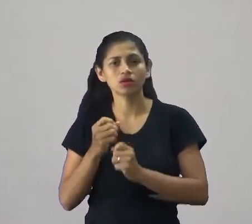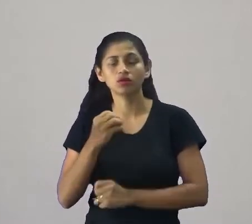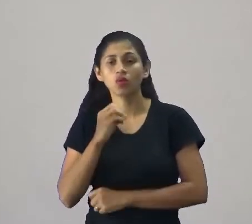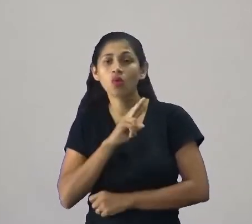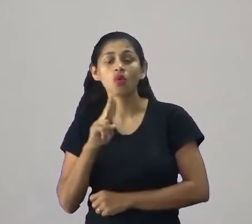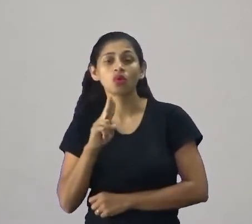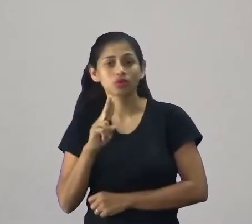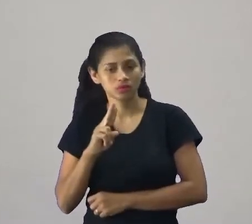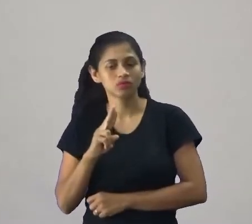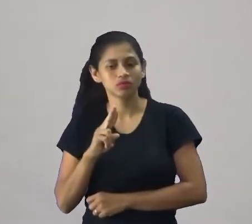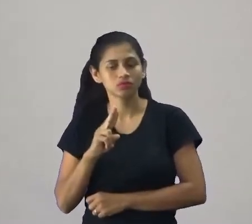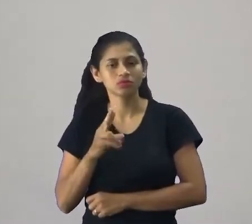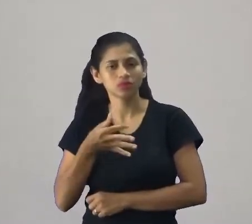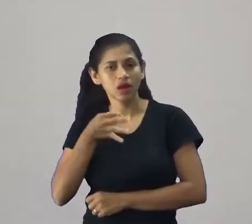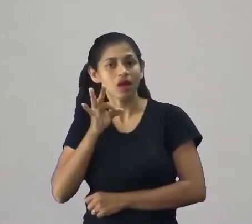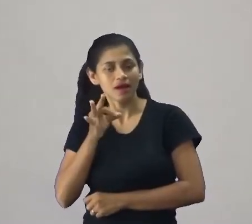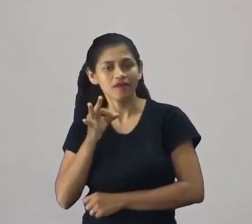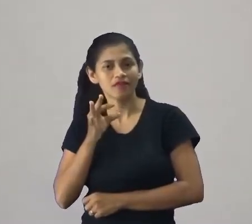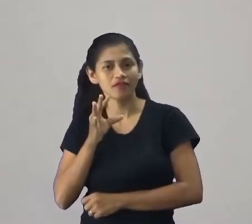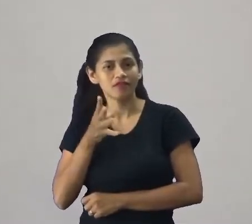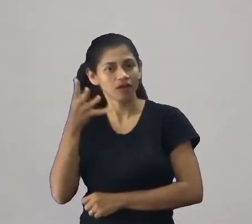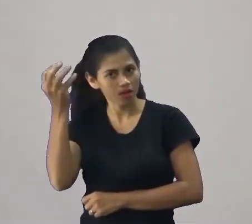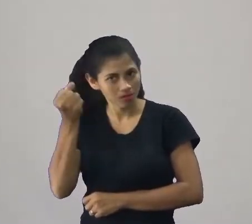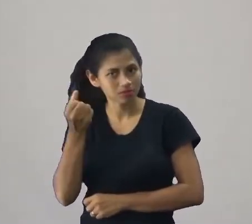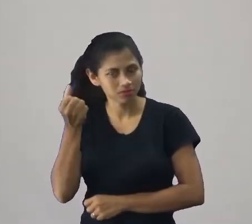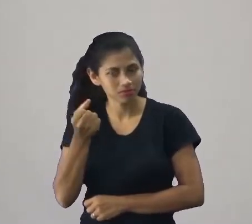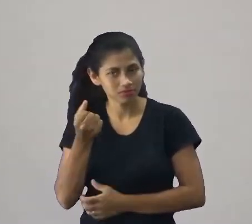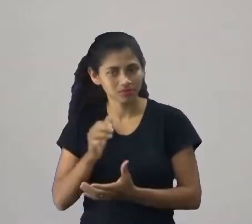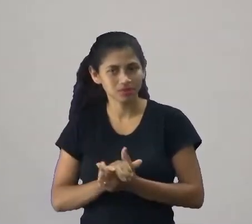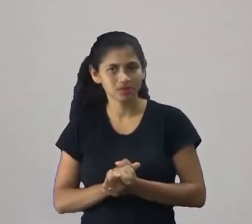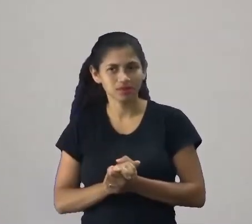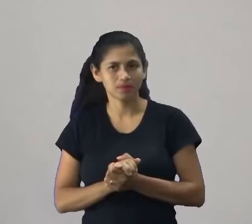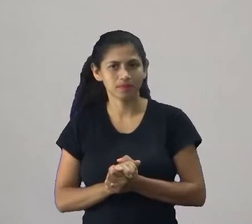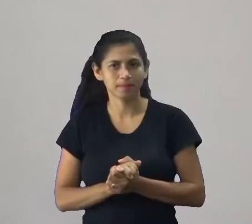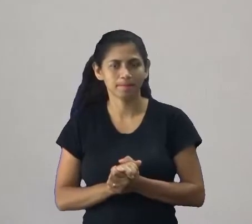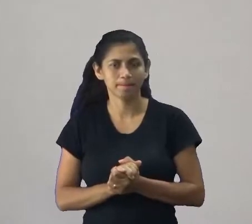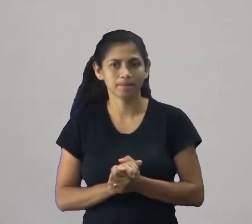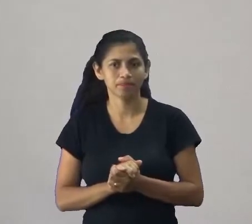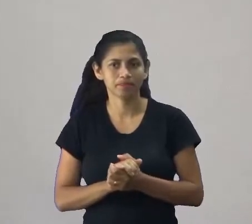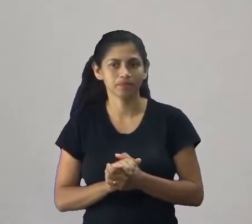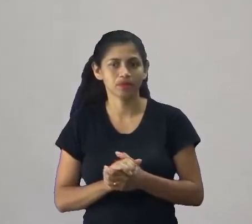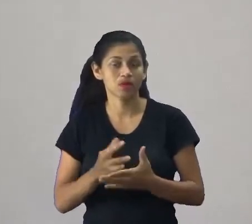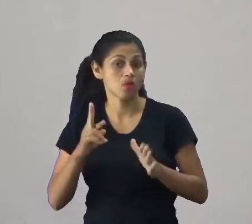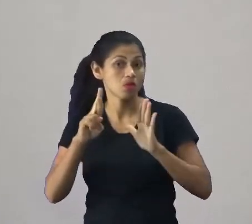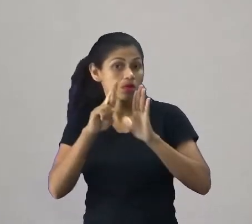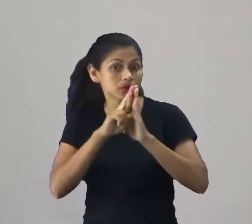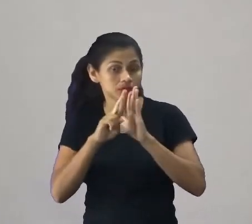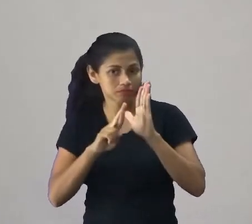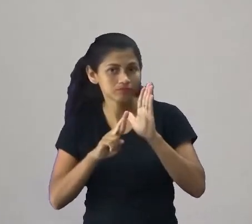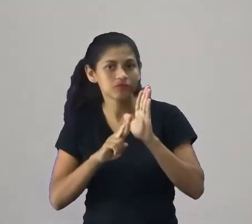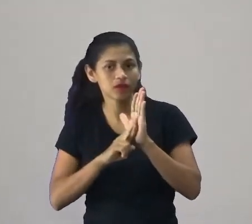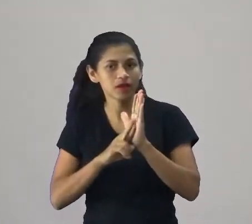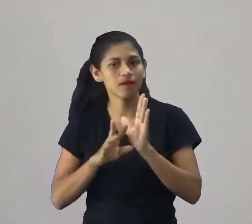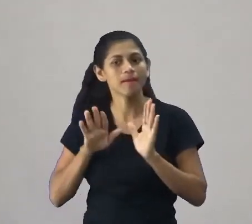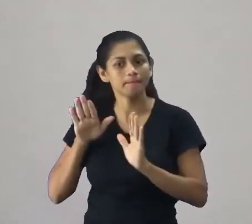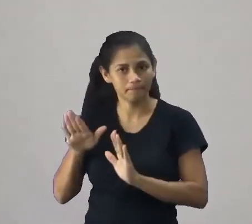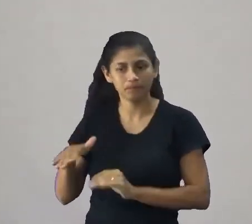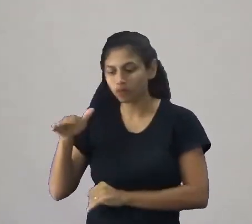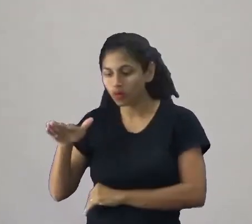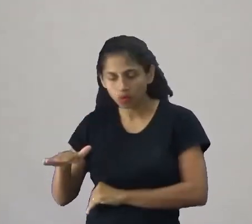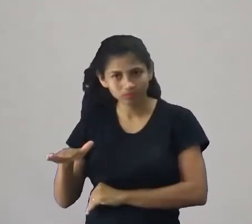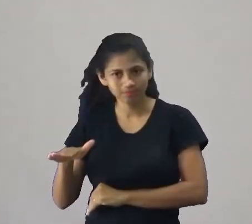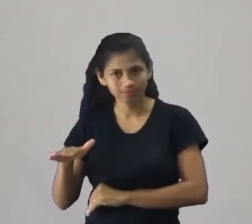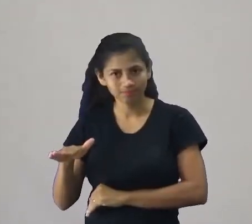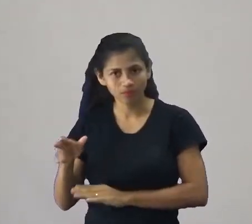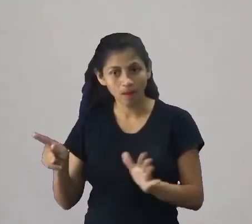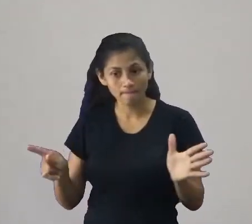Ele participa e vivencia, né, interage com todo mundo, mas a gente coloca uma regra específica para ele. Veja que eu